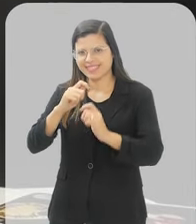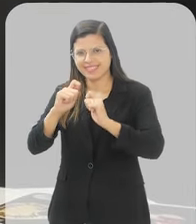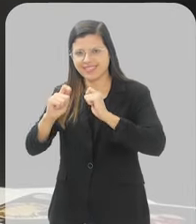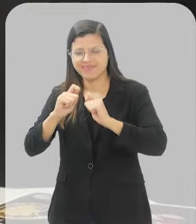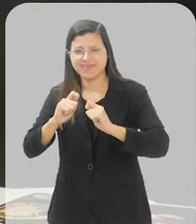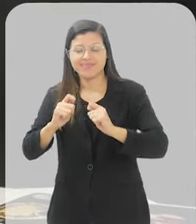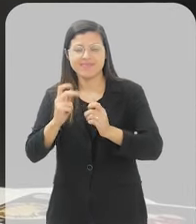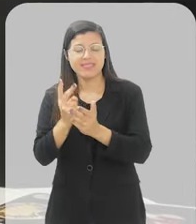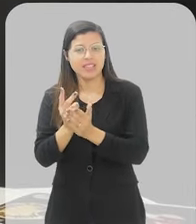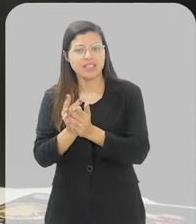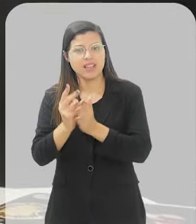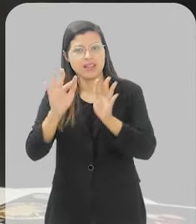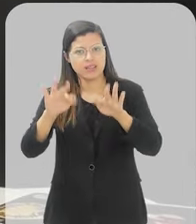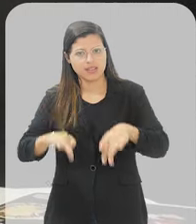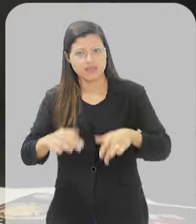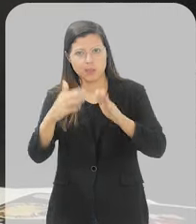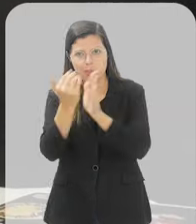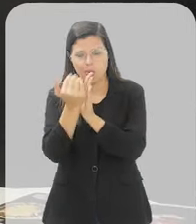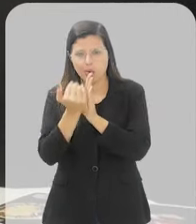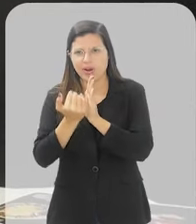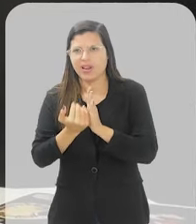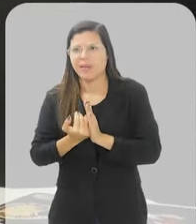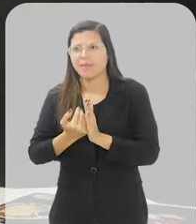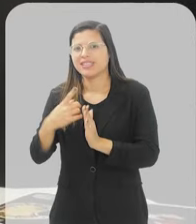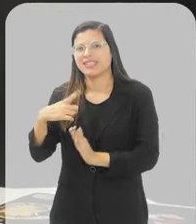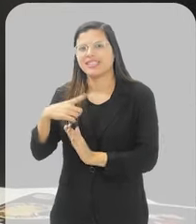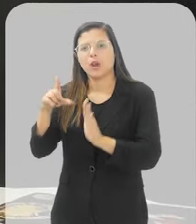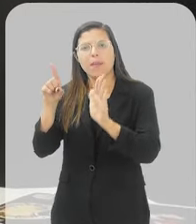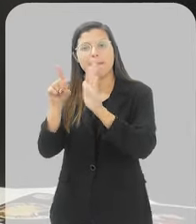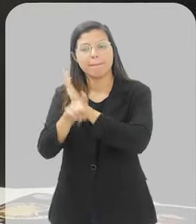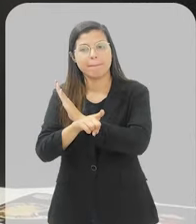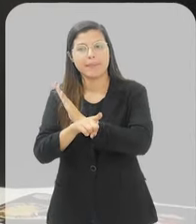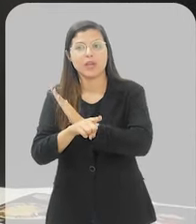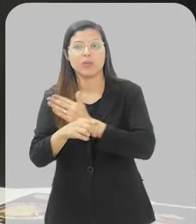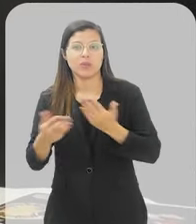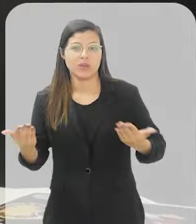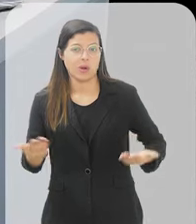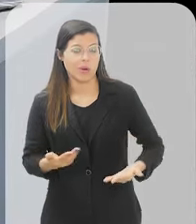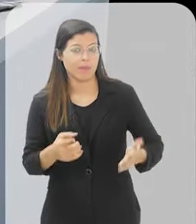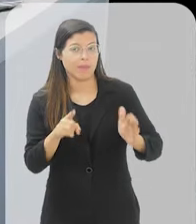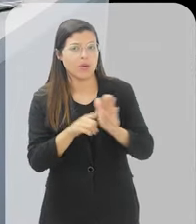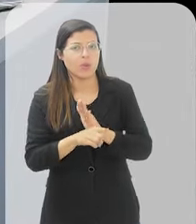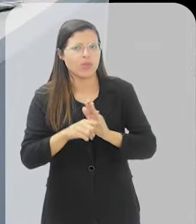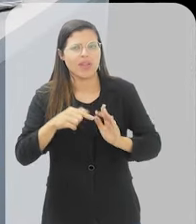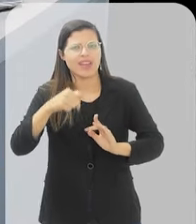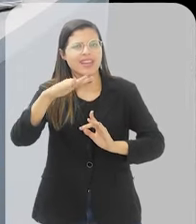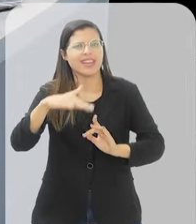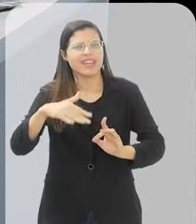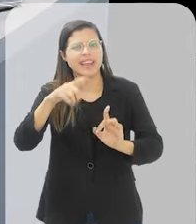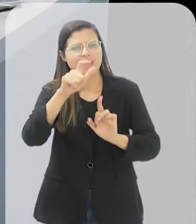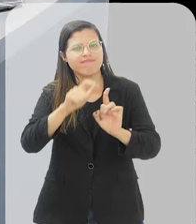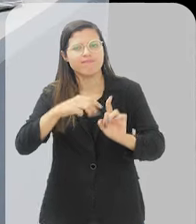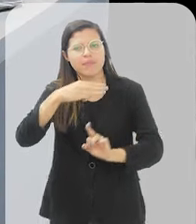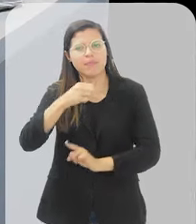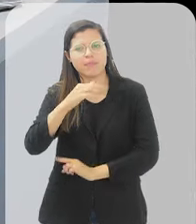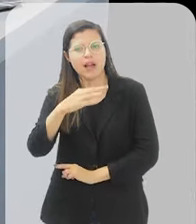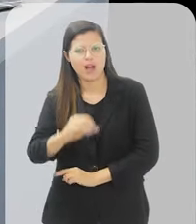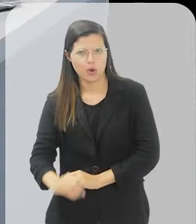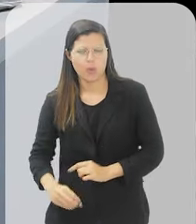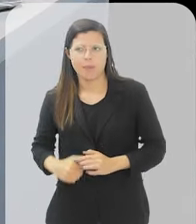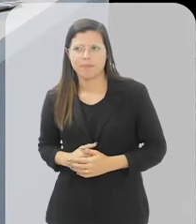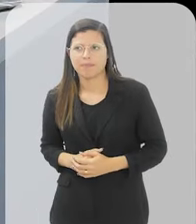com Quintais. Mas sempre que nós terminamos o programa, sim, existe uma pergunta-chave. E agora eu te pergunto, quem é Marcos